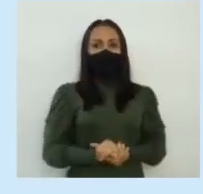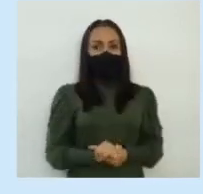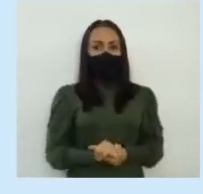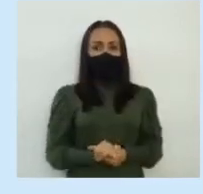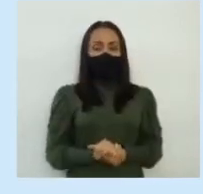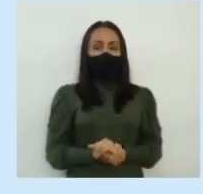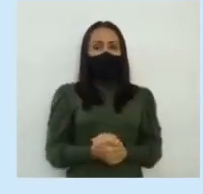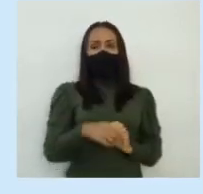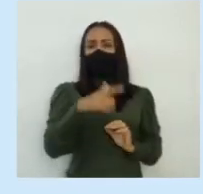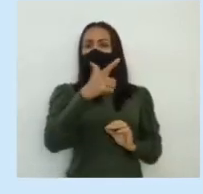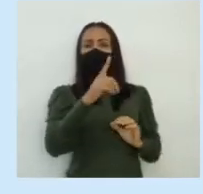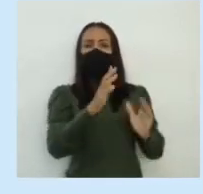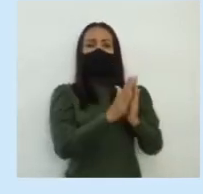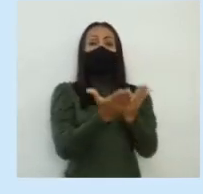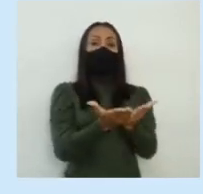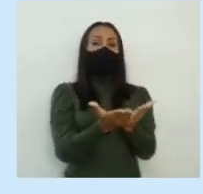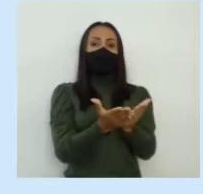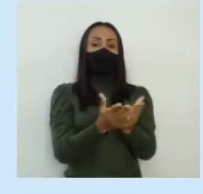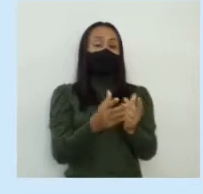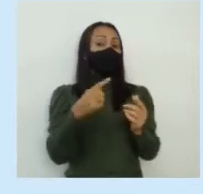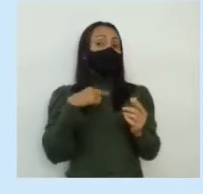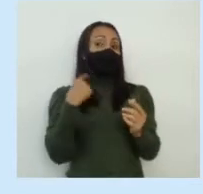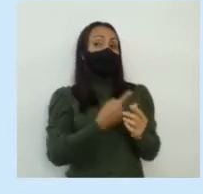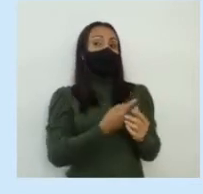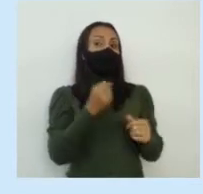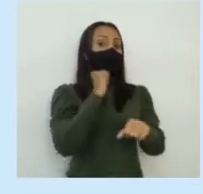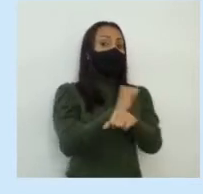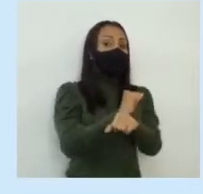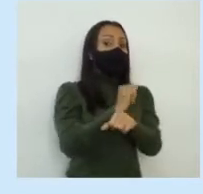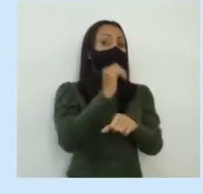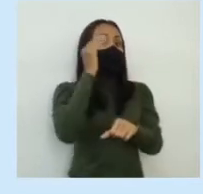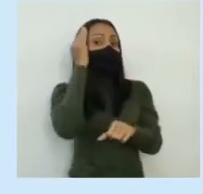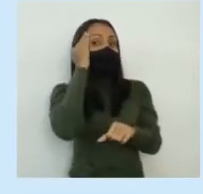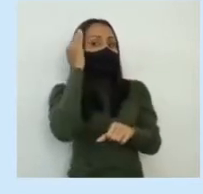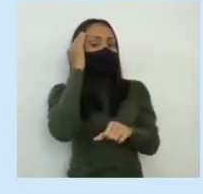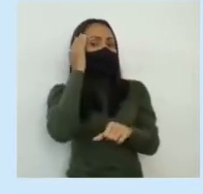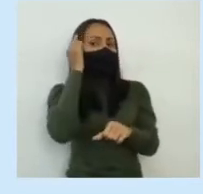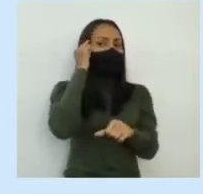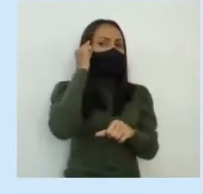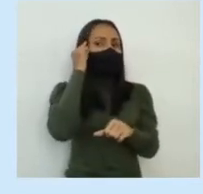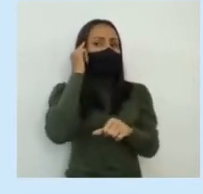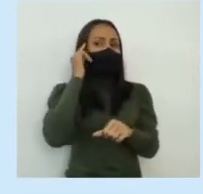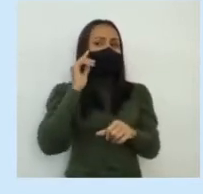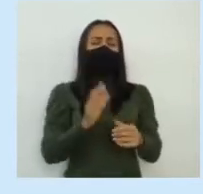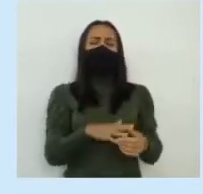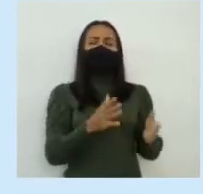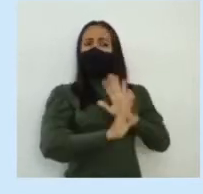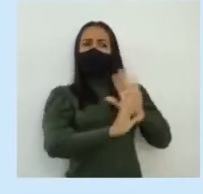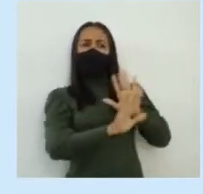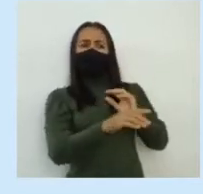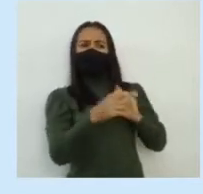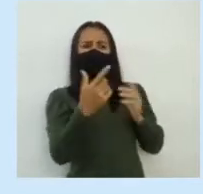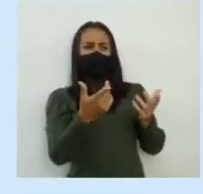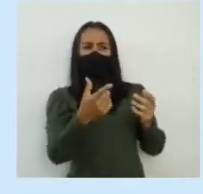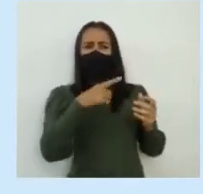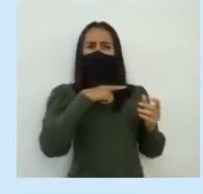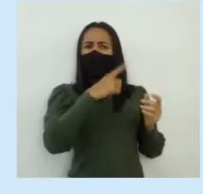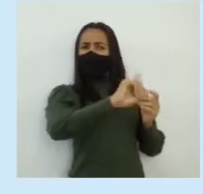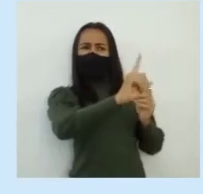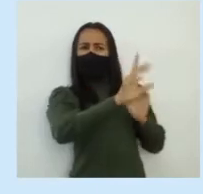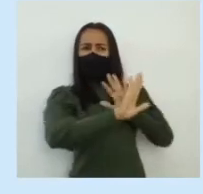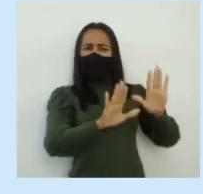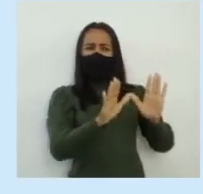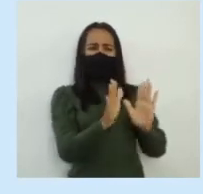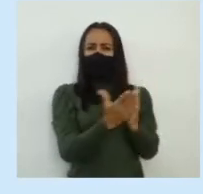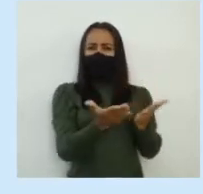esse livro, a gente não quis parar para entender realmente a dúvida dele, a gente simplesmente disse, olha, eu não tenho esse livro, não sei do que você